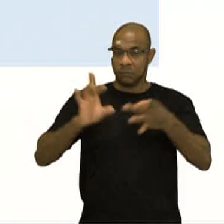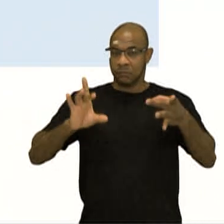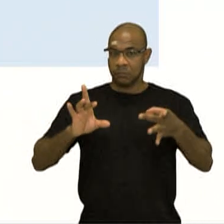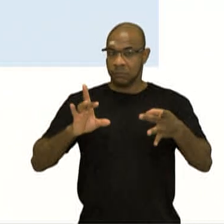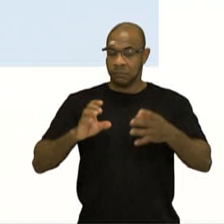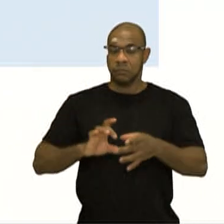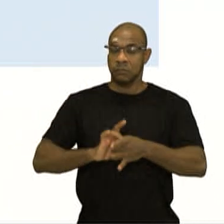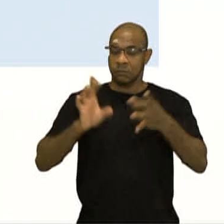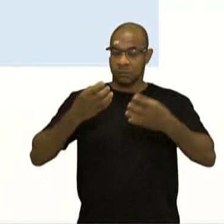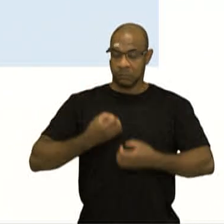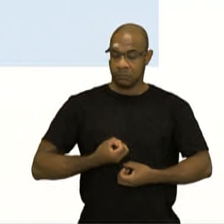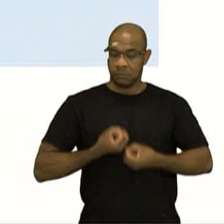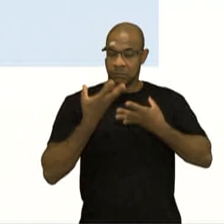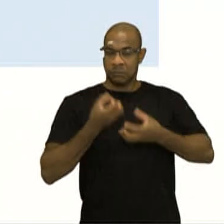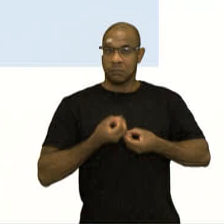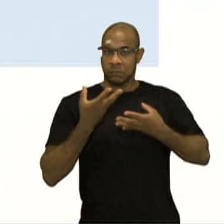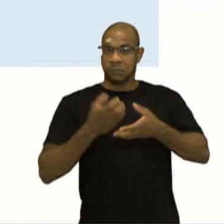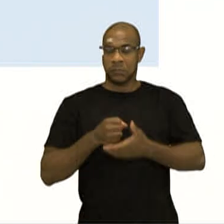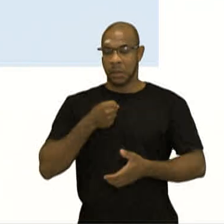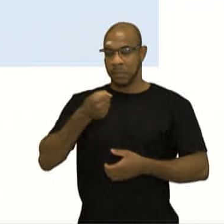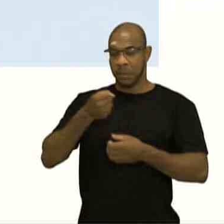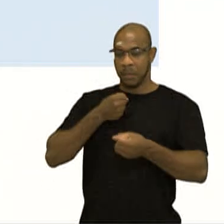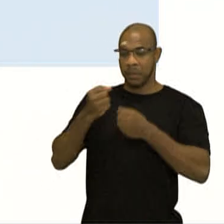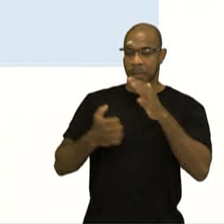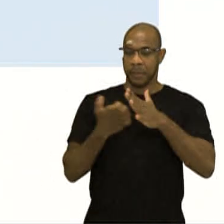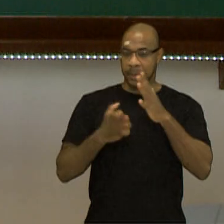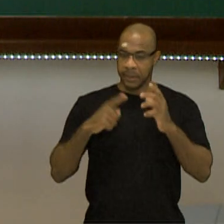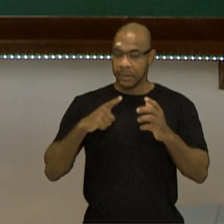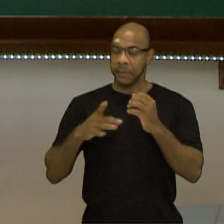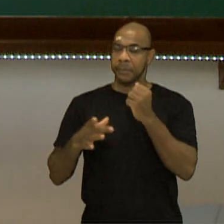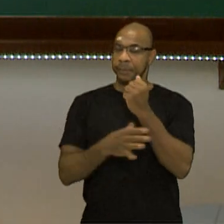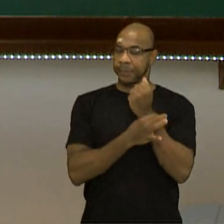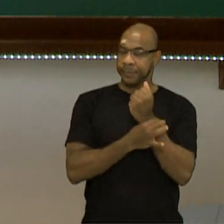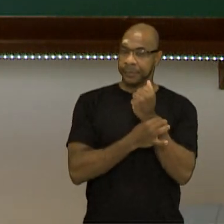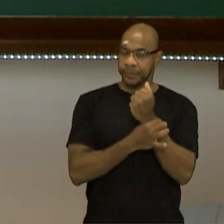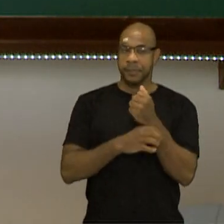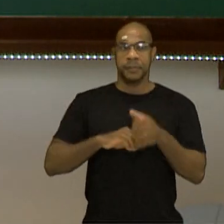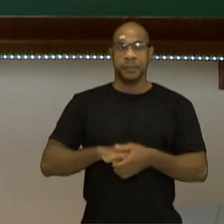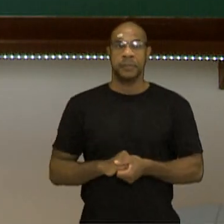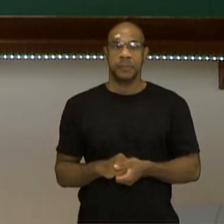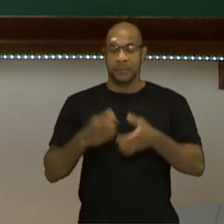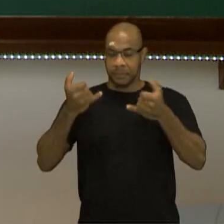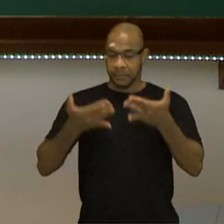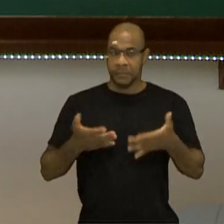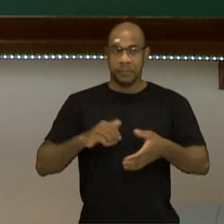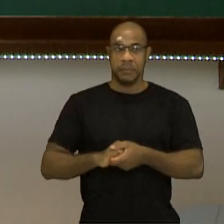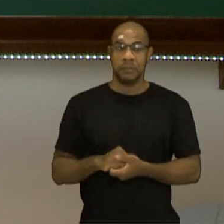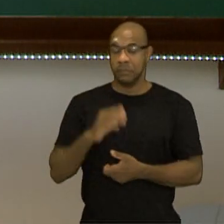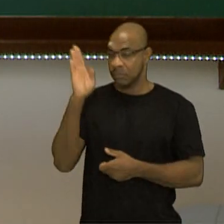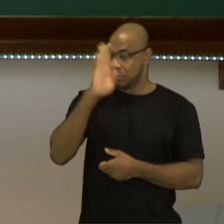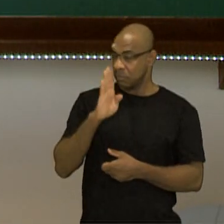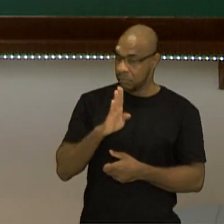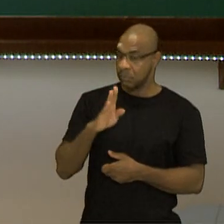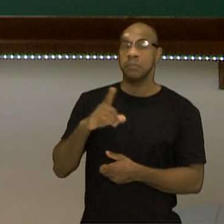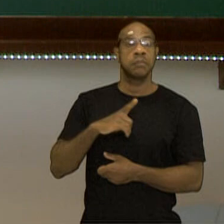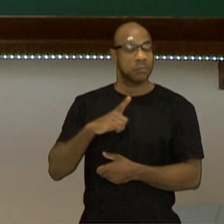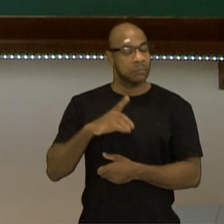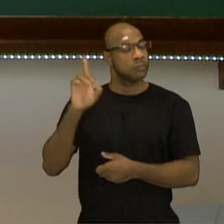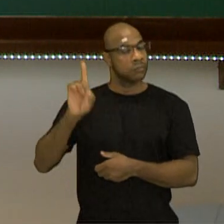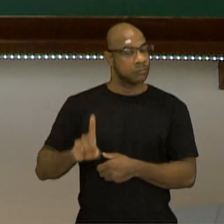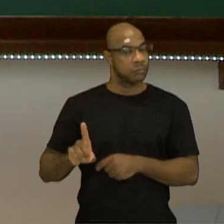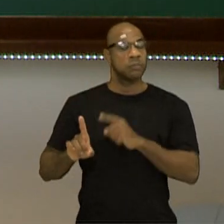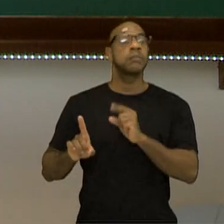de expressão e de imprensa é assegurado. Então é isso que a Unesco diz, olha, os brasileiros, eles têm o